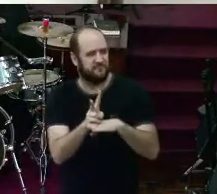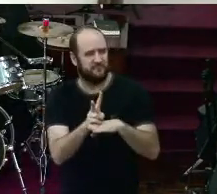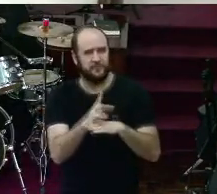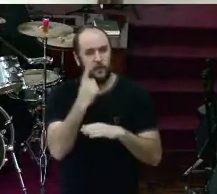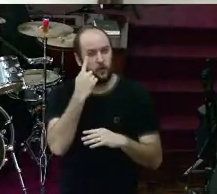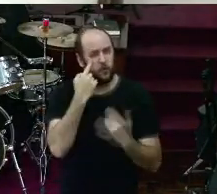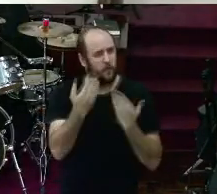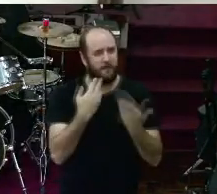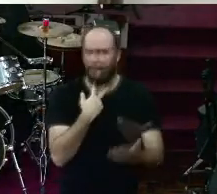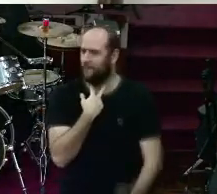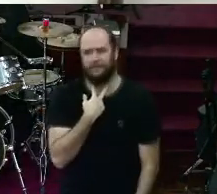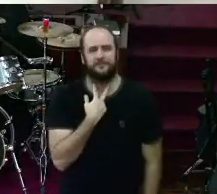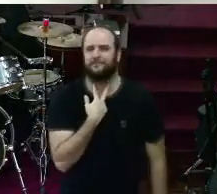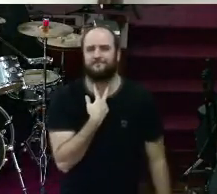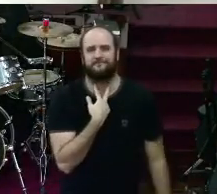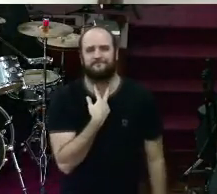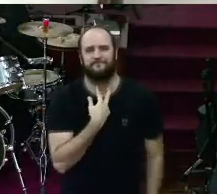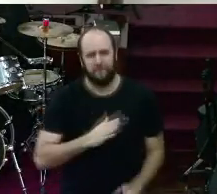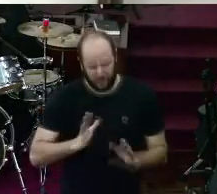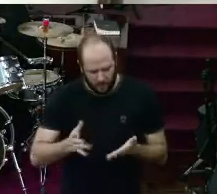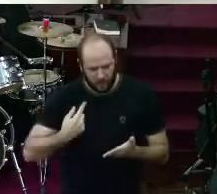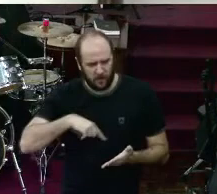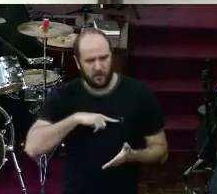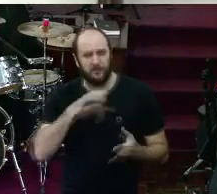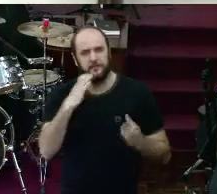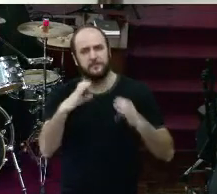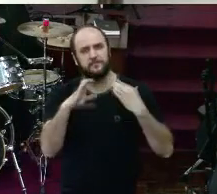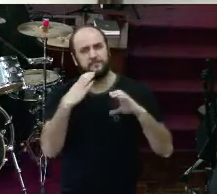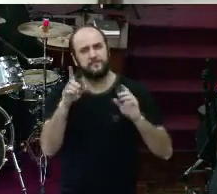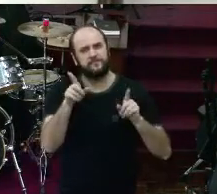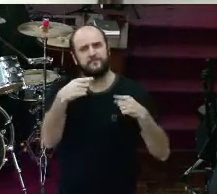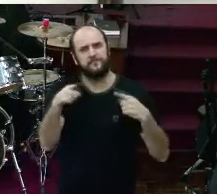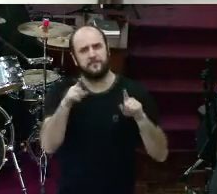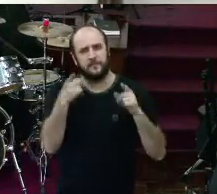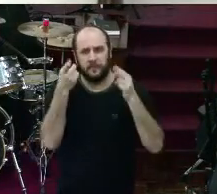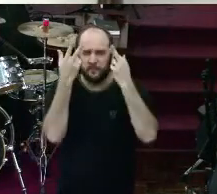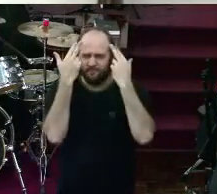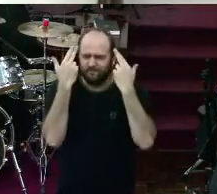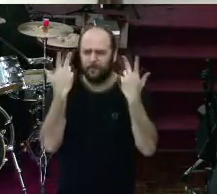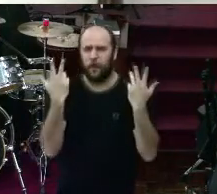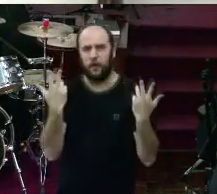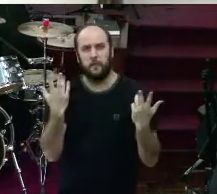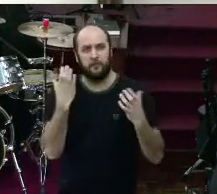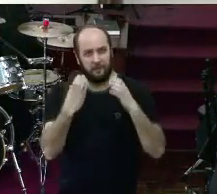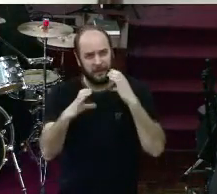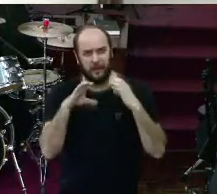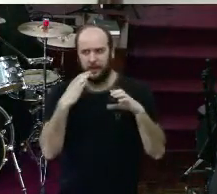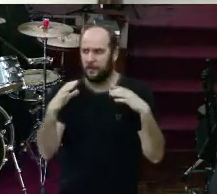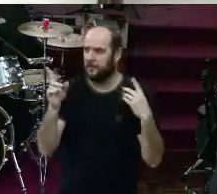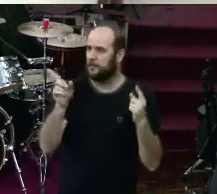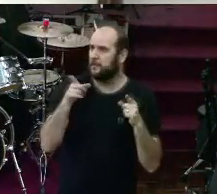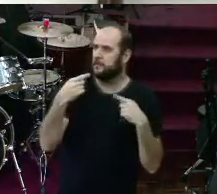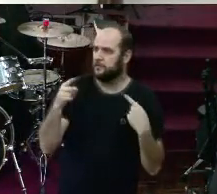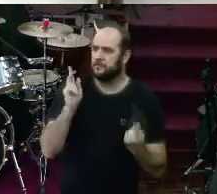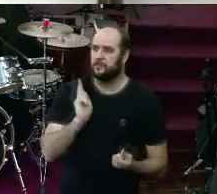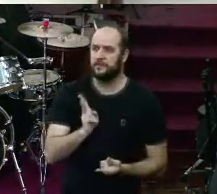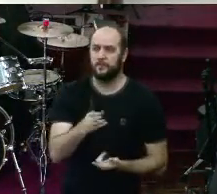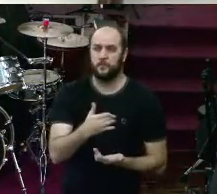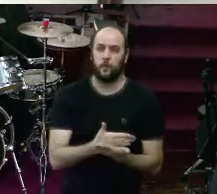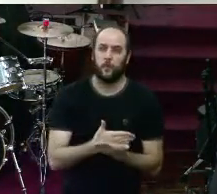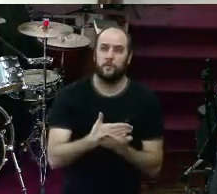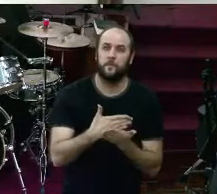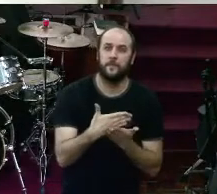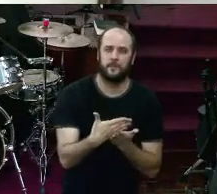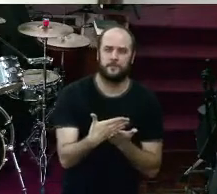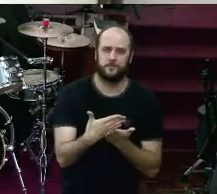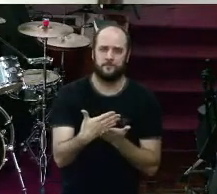duvide. Nós vamos entoar um hino, que normalmente nós cantamos esse hino sempre no início do culto.